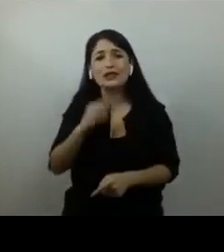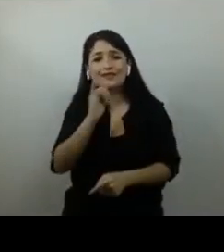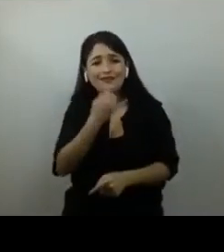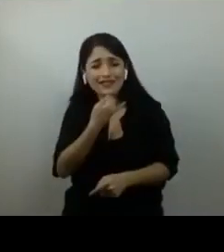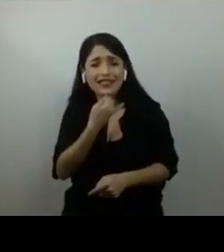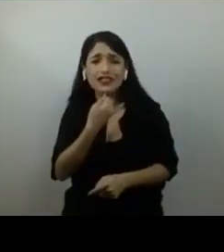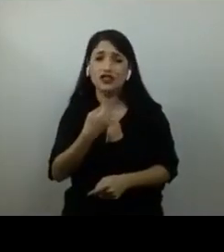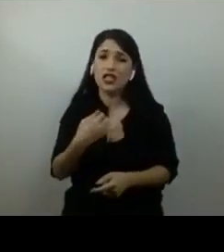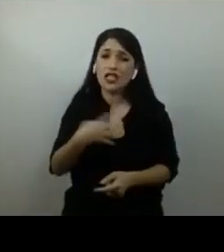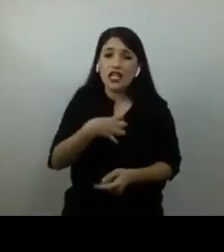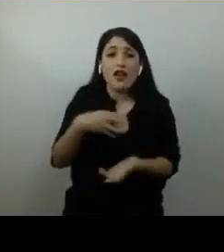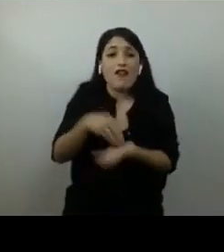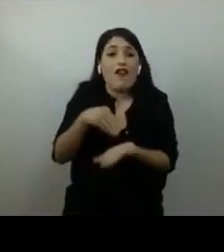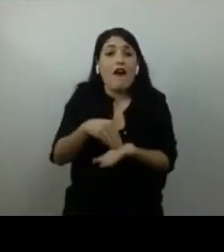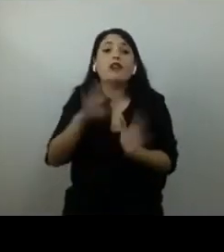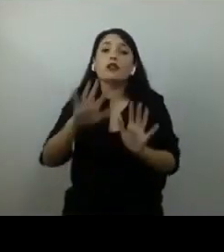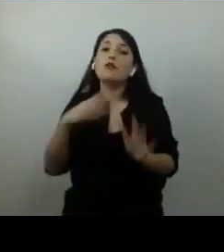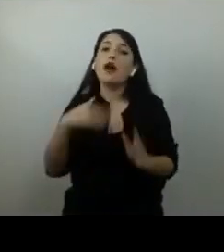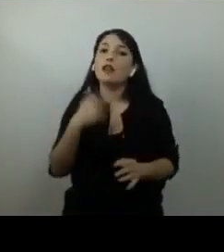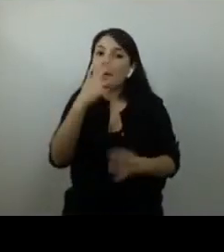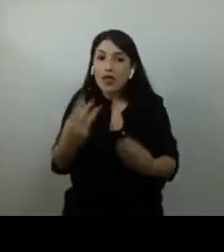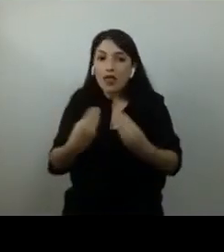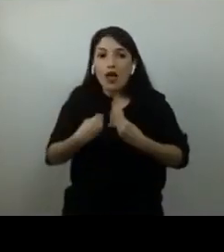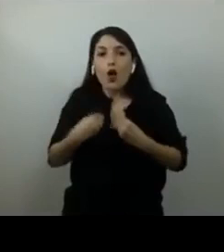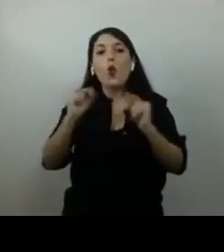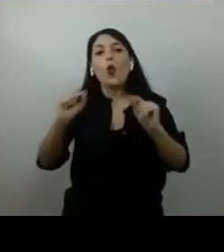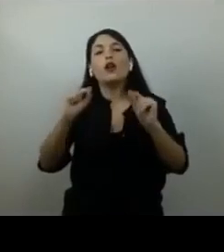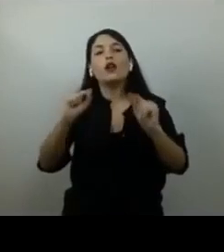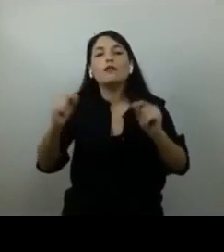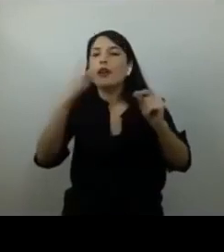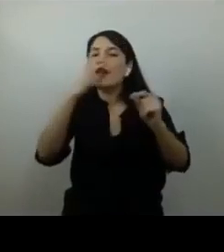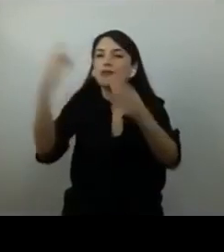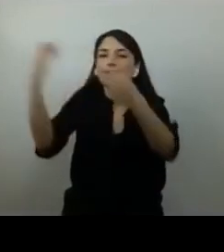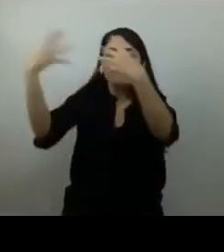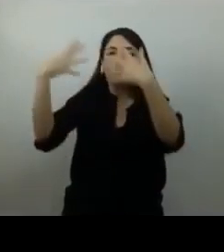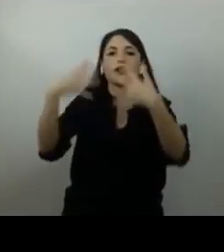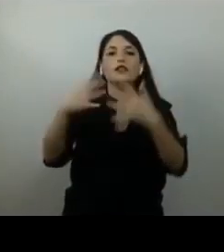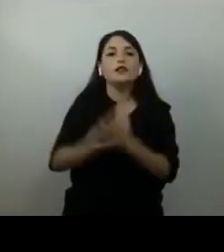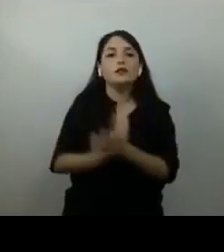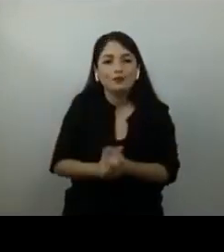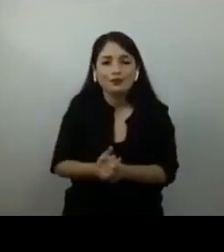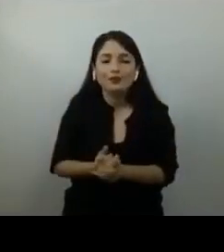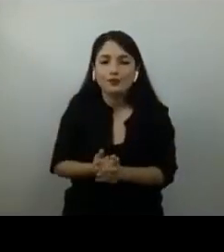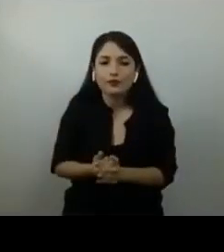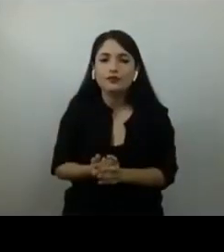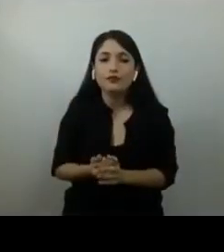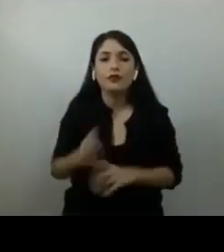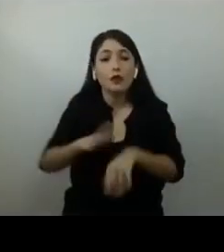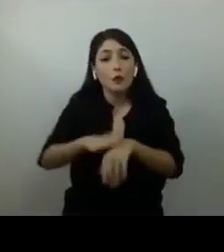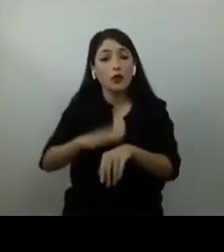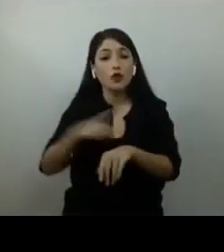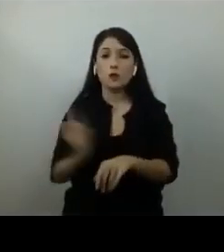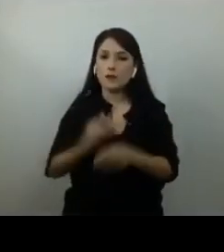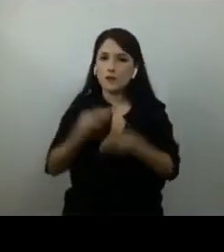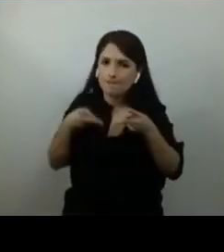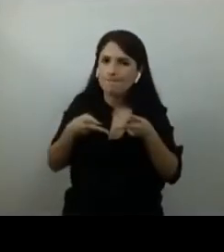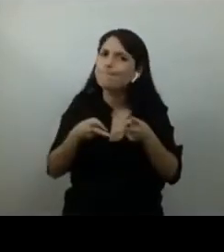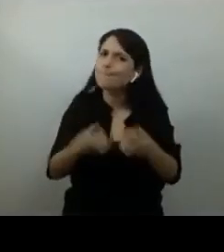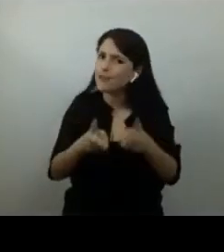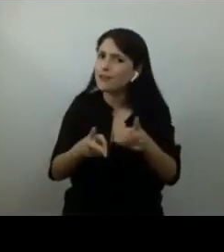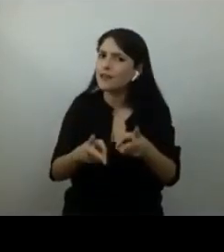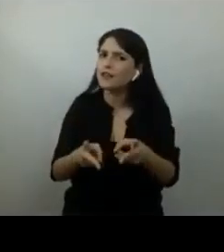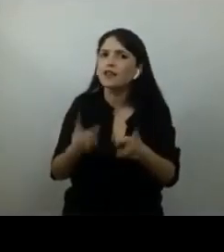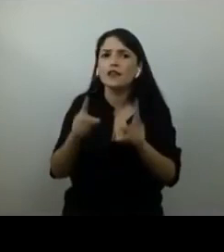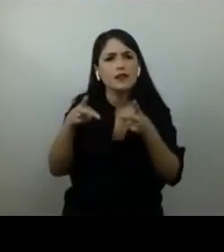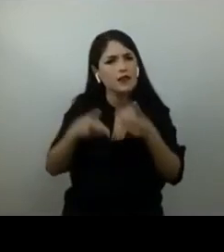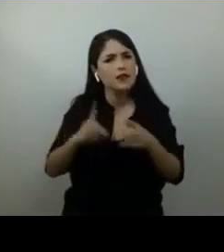nos dado muita luz, né? Exemplos edificantes que a gente com certeza quer seguir, né? ao nosso SIG sempre o melhor da